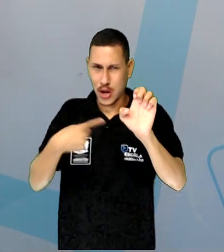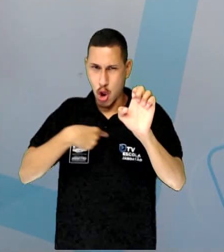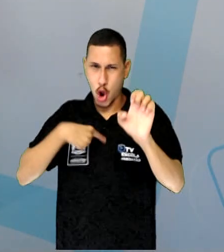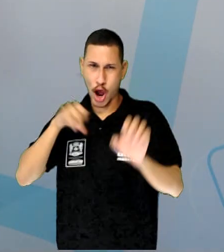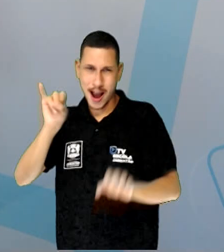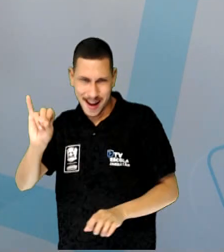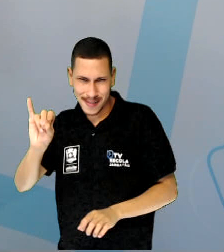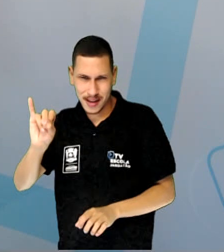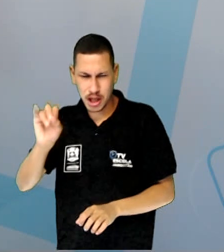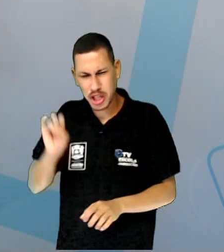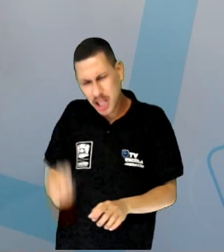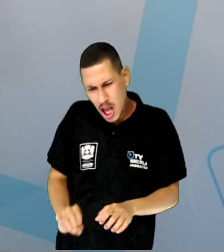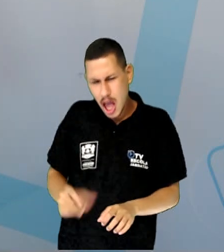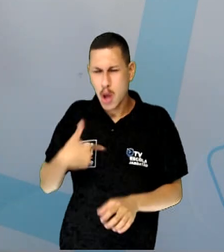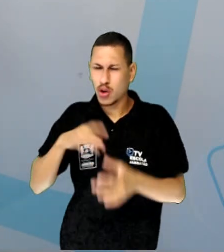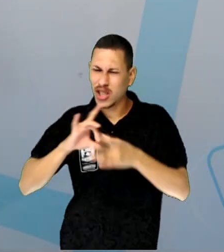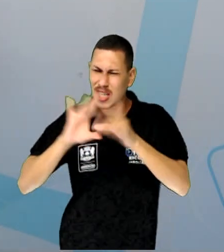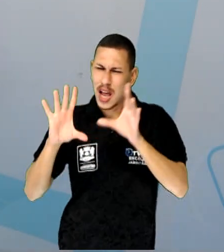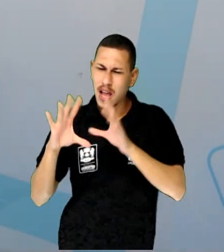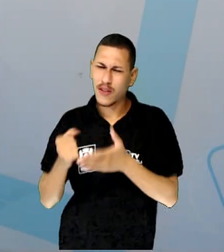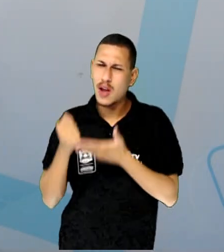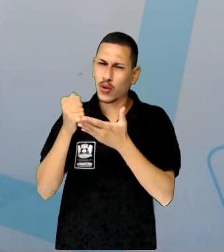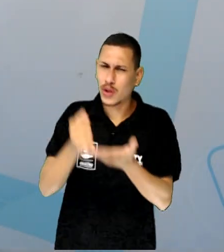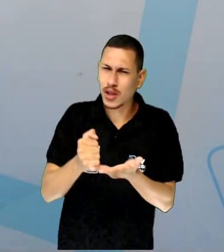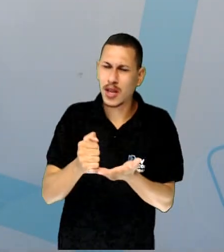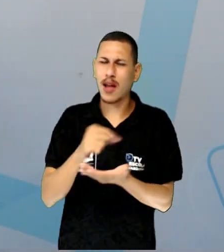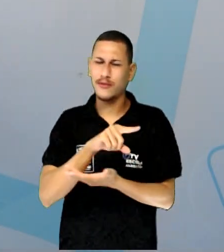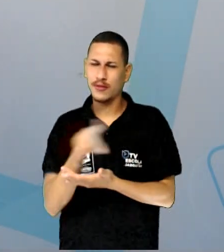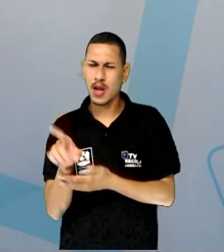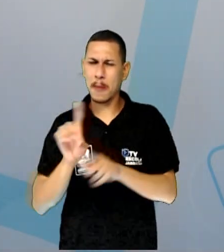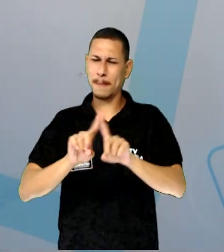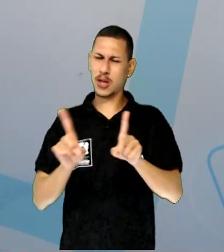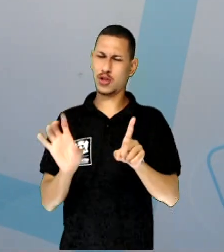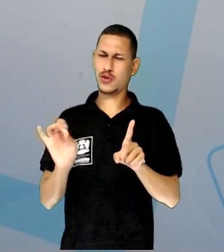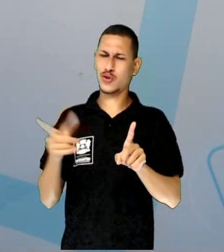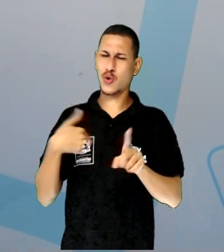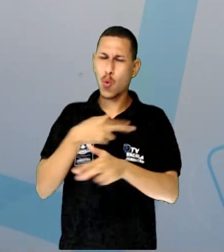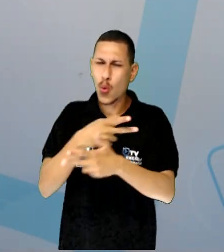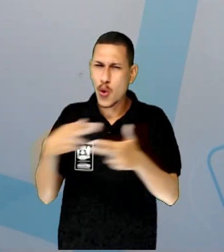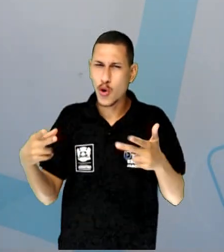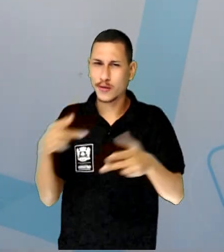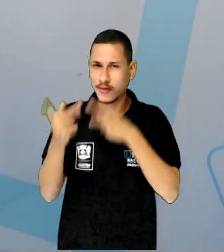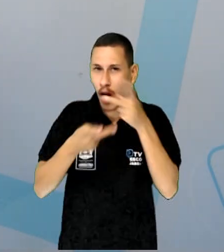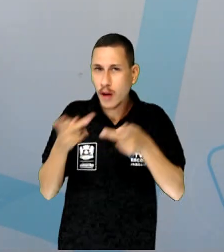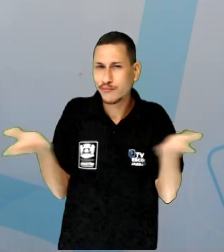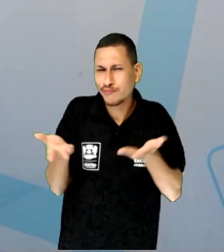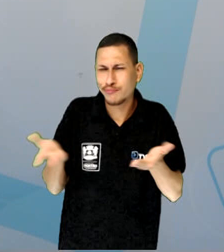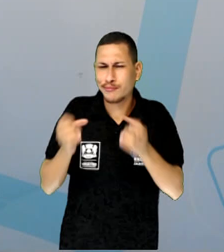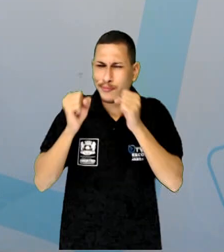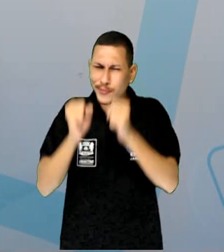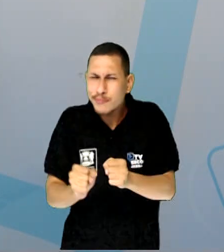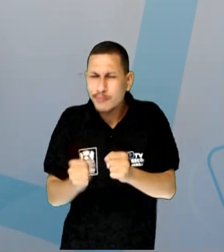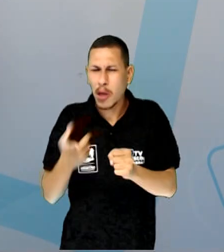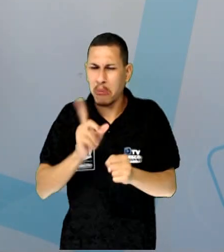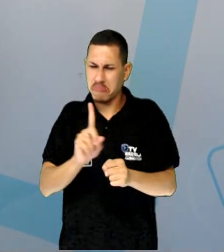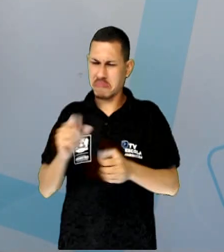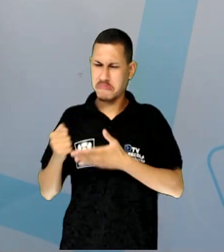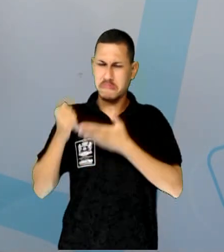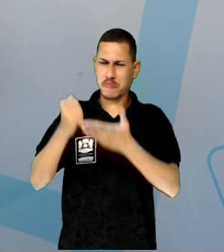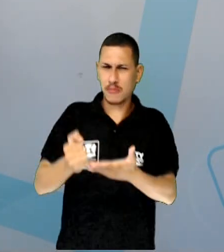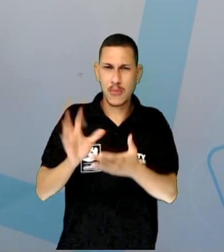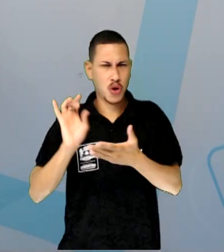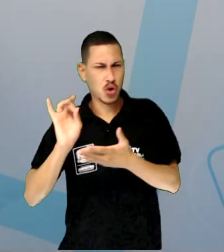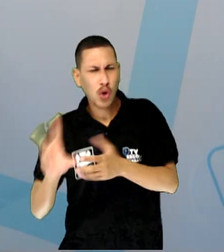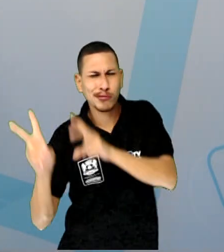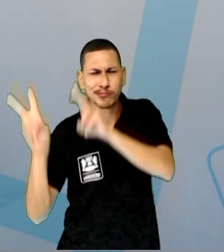estivesse livre, eu ajudaria você. Mas isso é uma coisa que eu estou dizendo agora, né? Pode ser que eu não ajudasse. É só